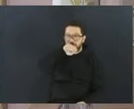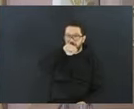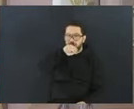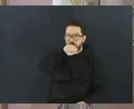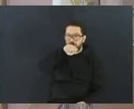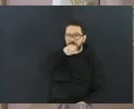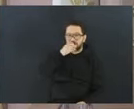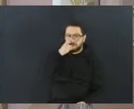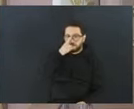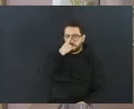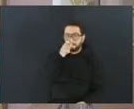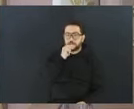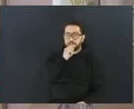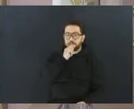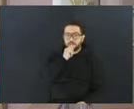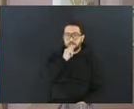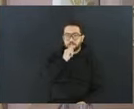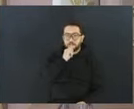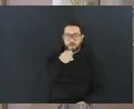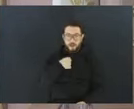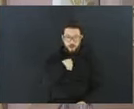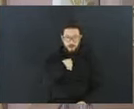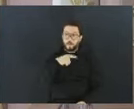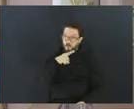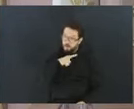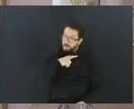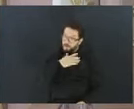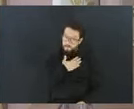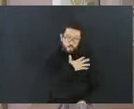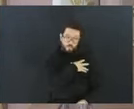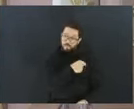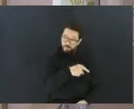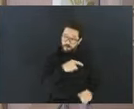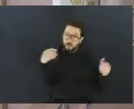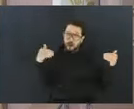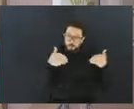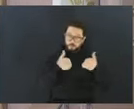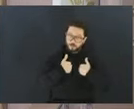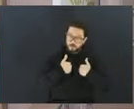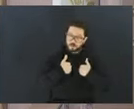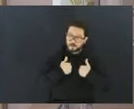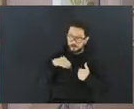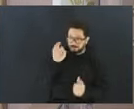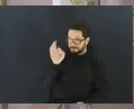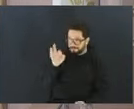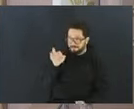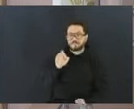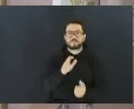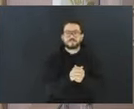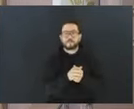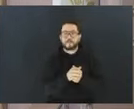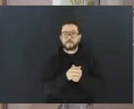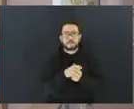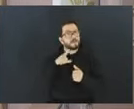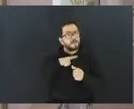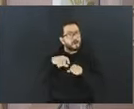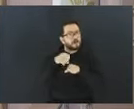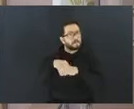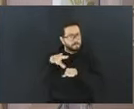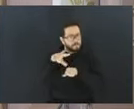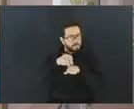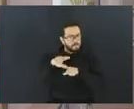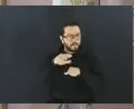só para citar algumas iniciativas que já está sendo implementada na corporação, uma delas é a cartilha